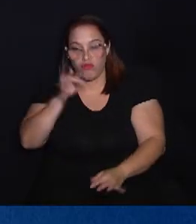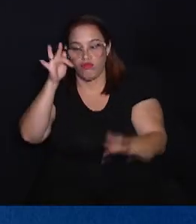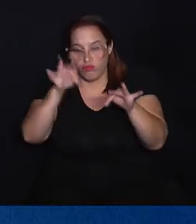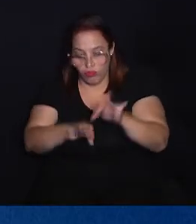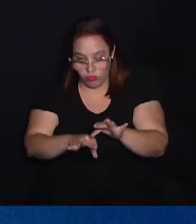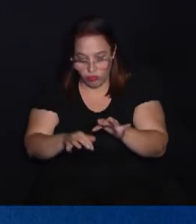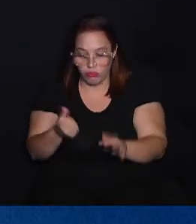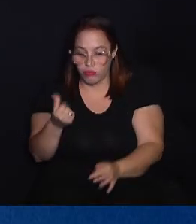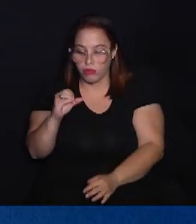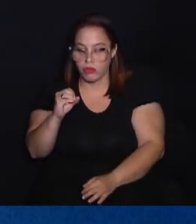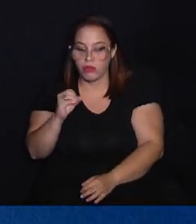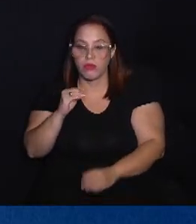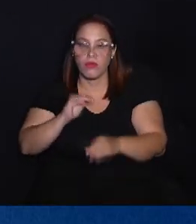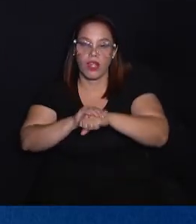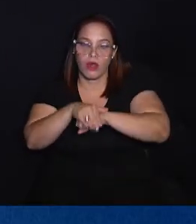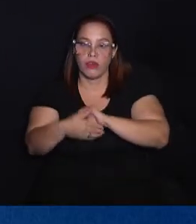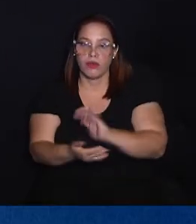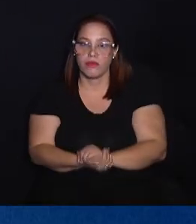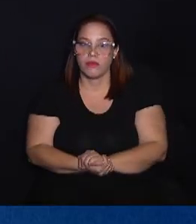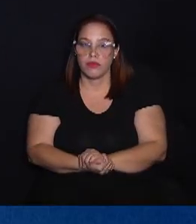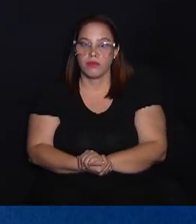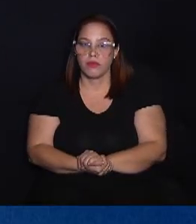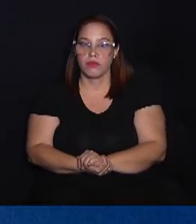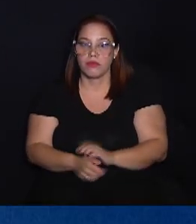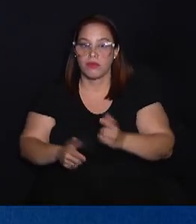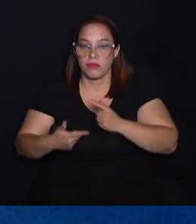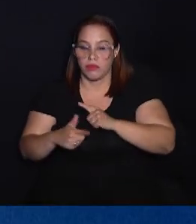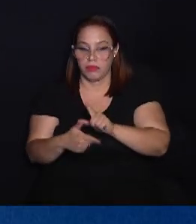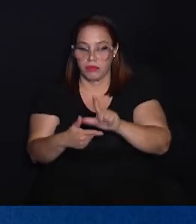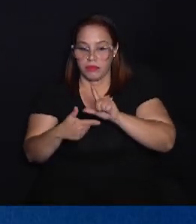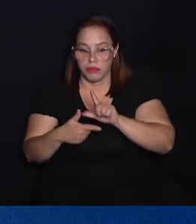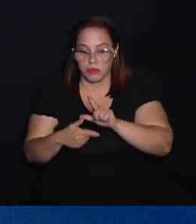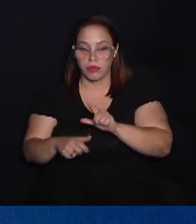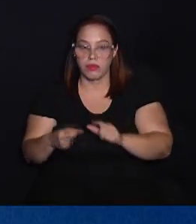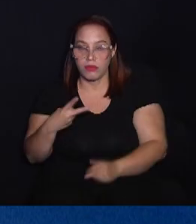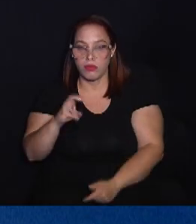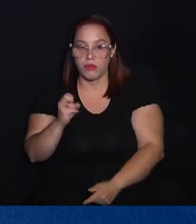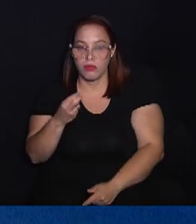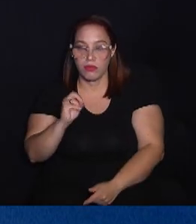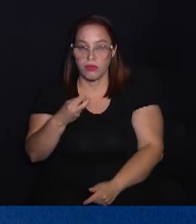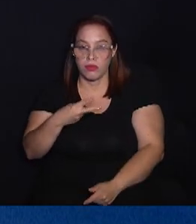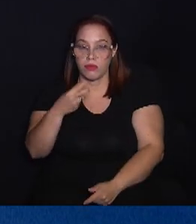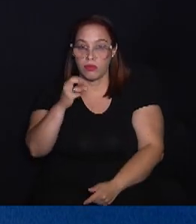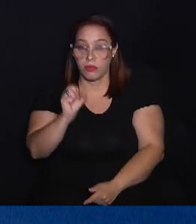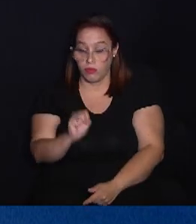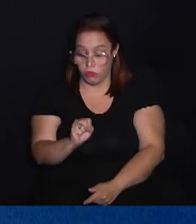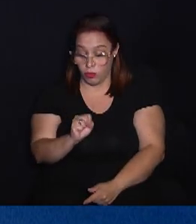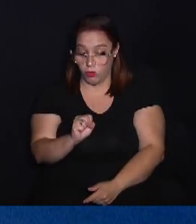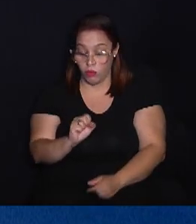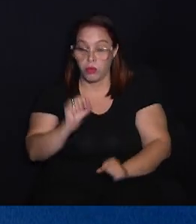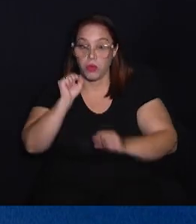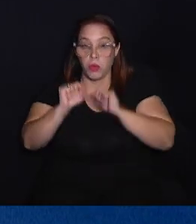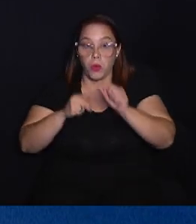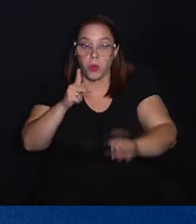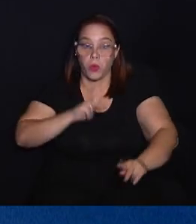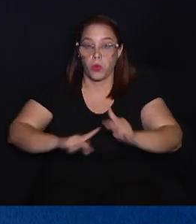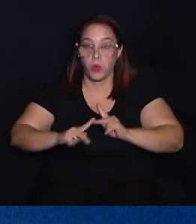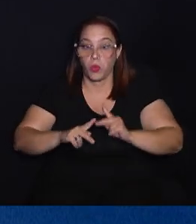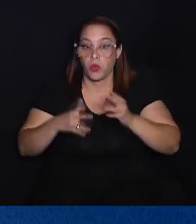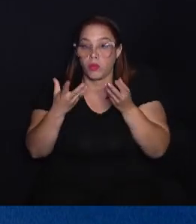Campinas nestas eleições. Manda que a gente conversa ao vivo. Confira a partir de agora os destaques de